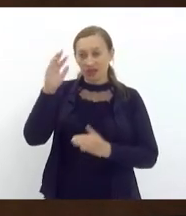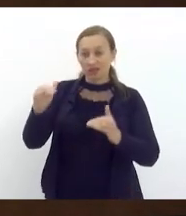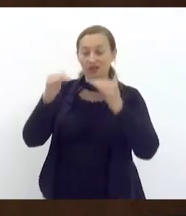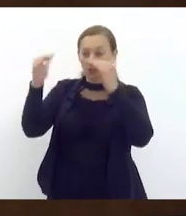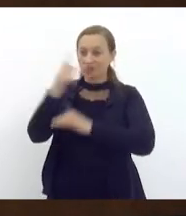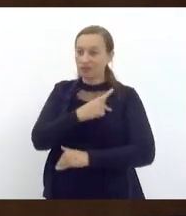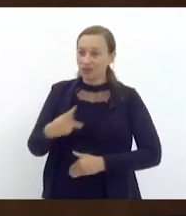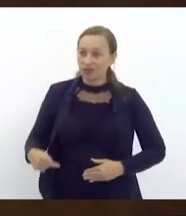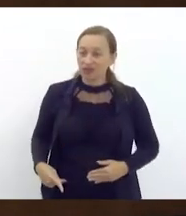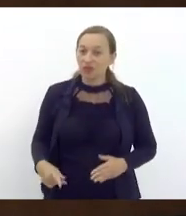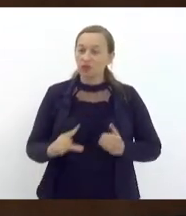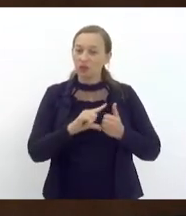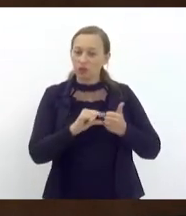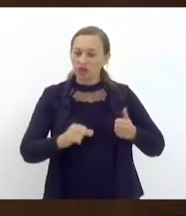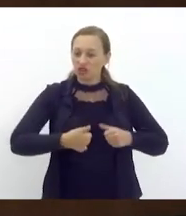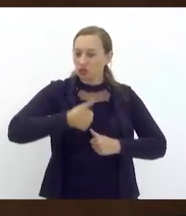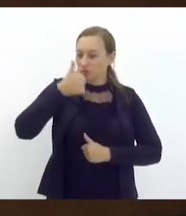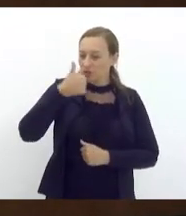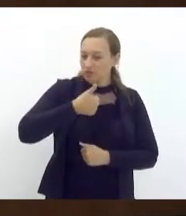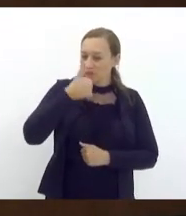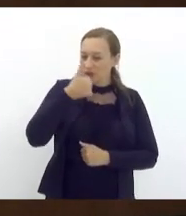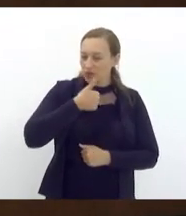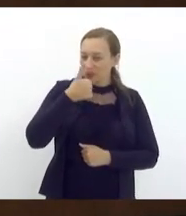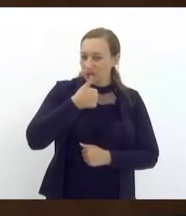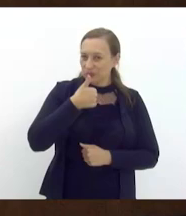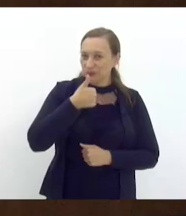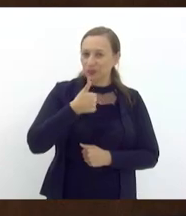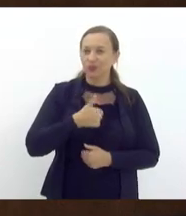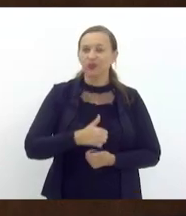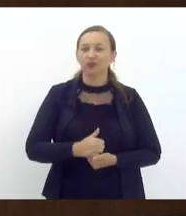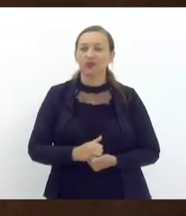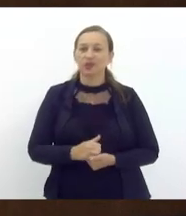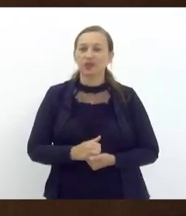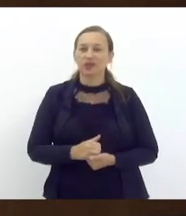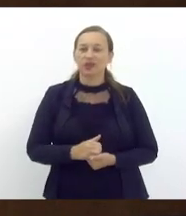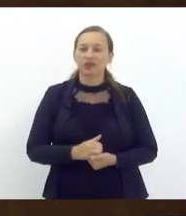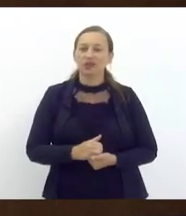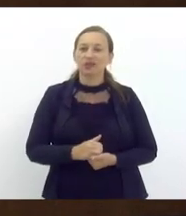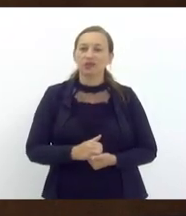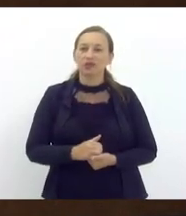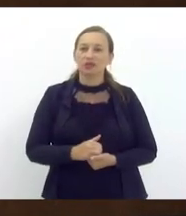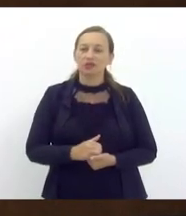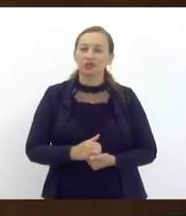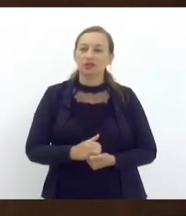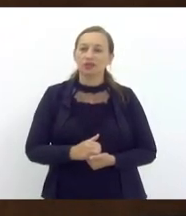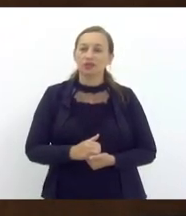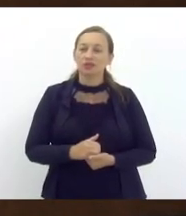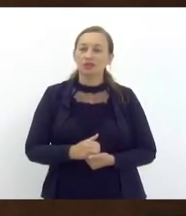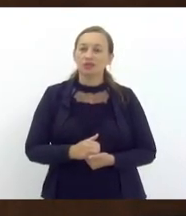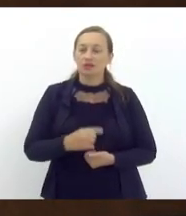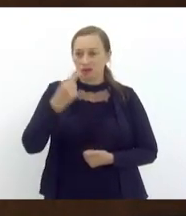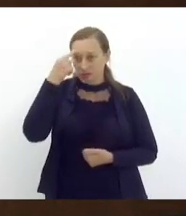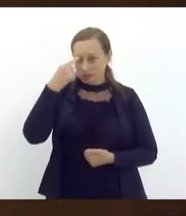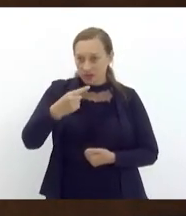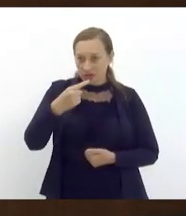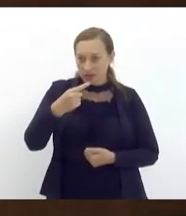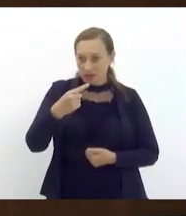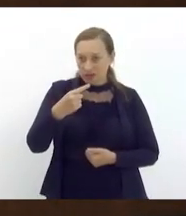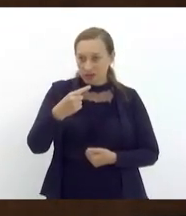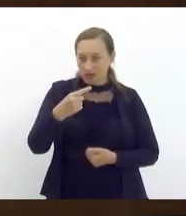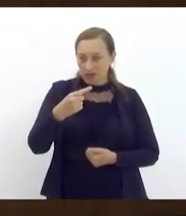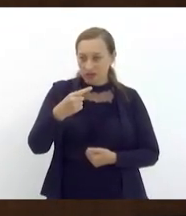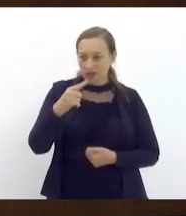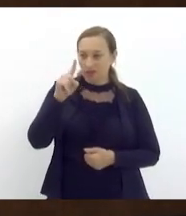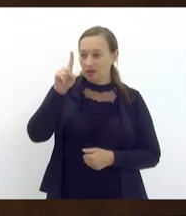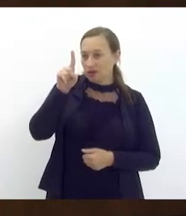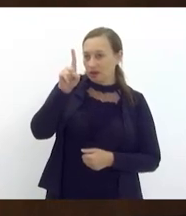excelência que no artigo primeiro a senhora determine que bote crase no ar